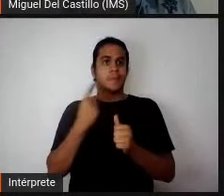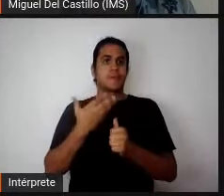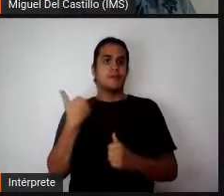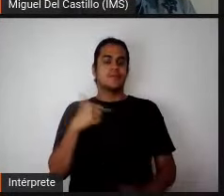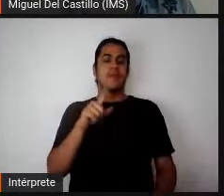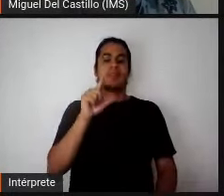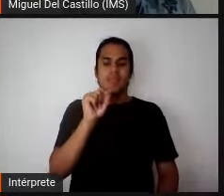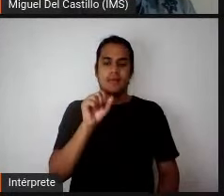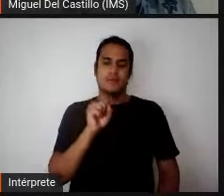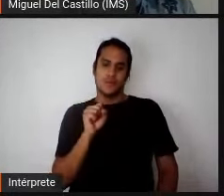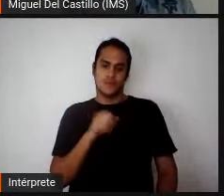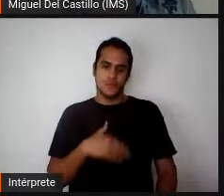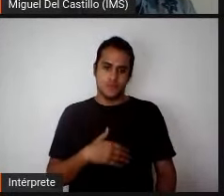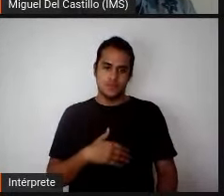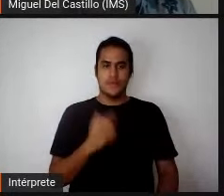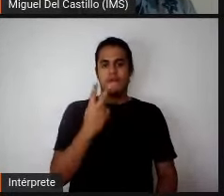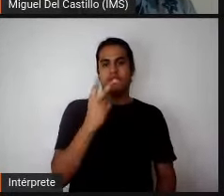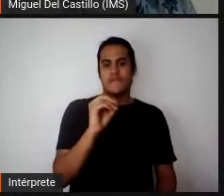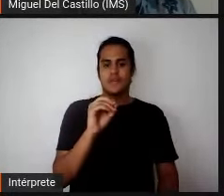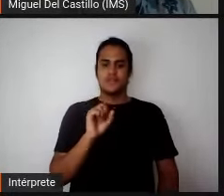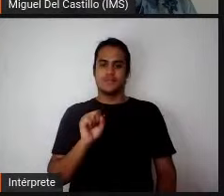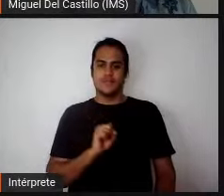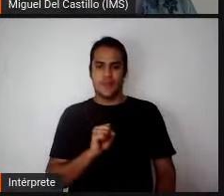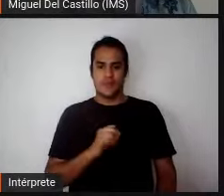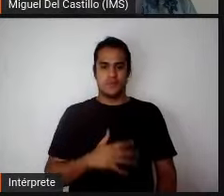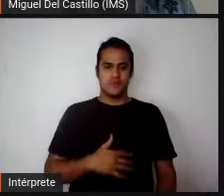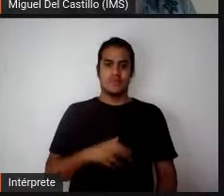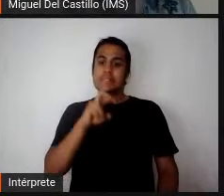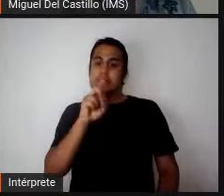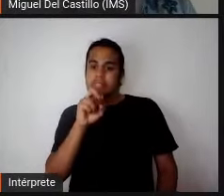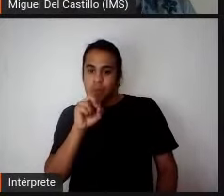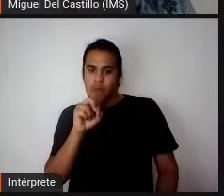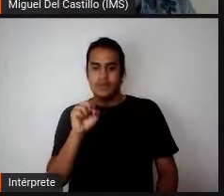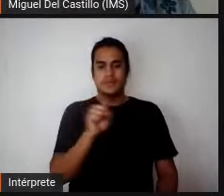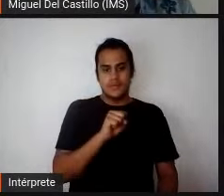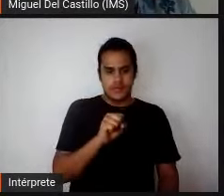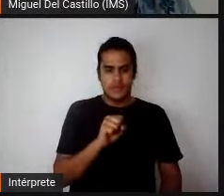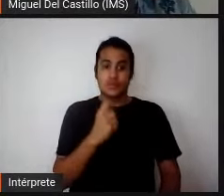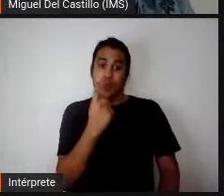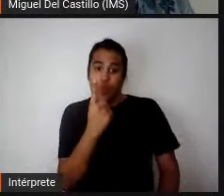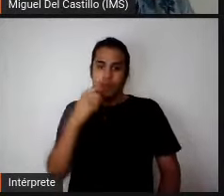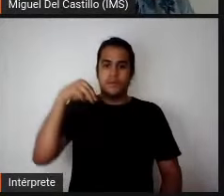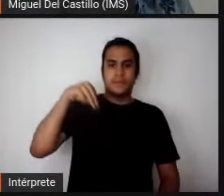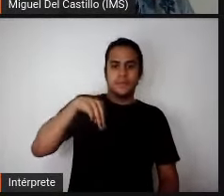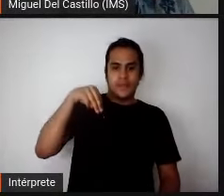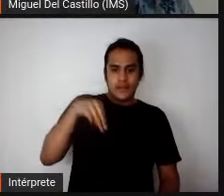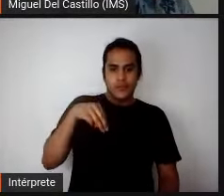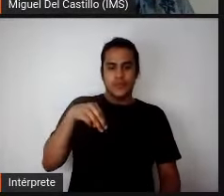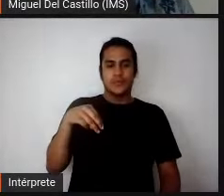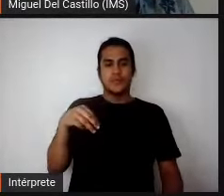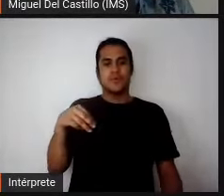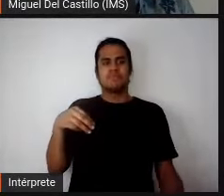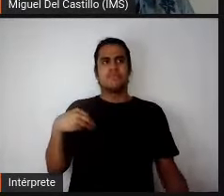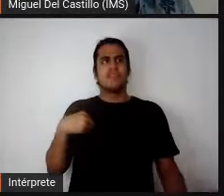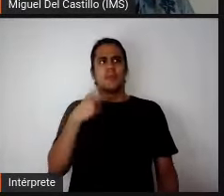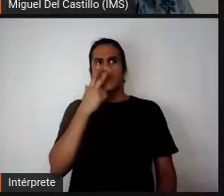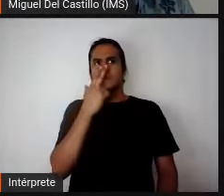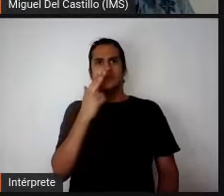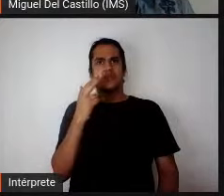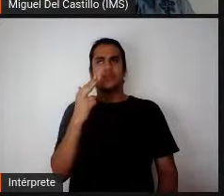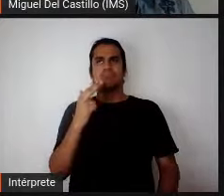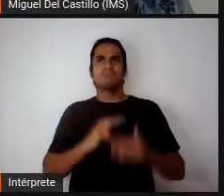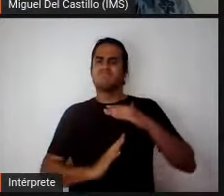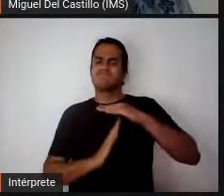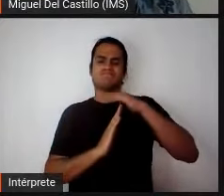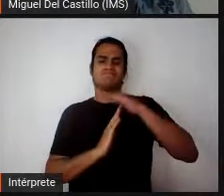20 segundos, 50 segundos, um minuto, e não sei se chegou até 10